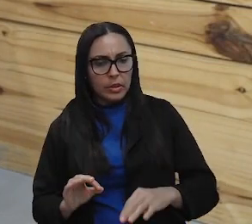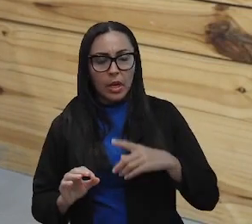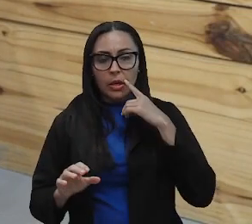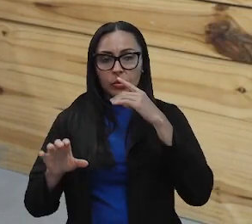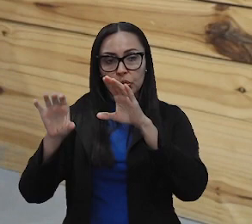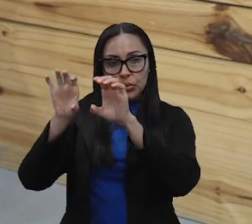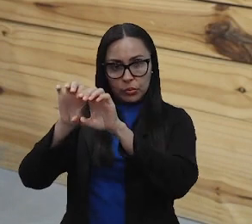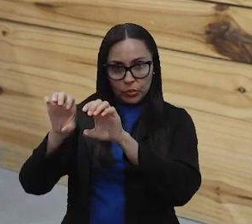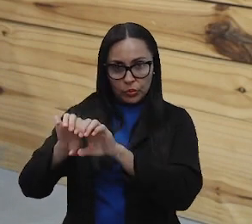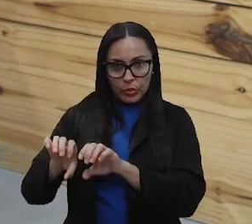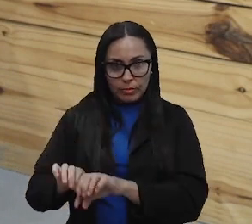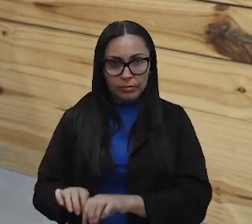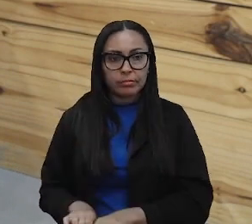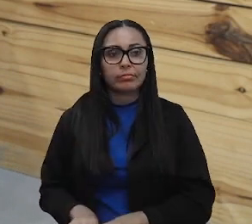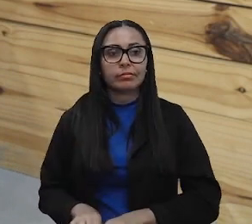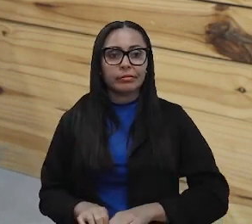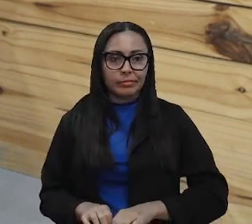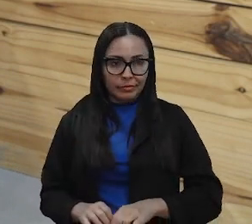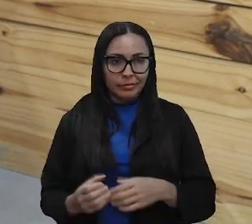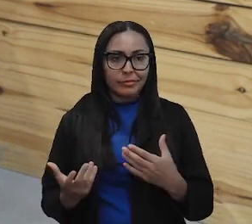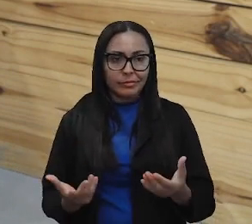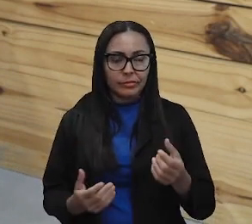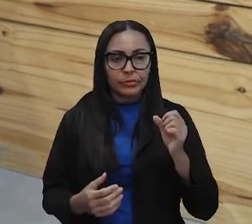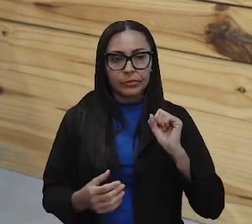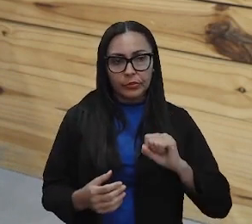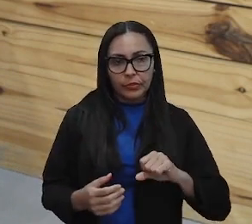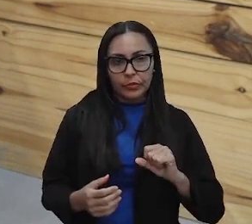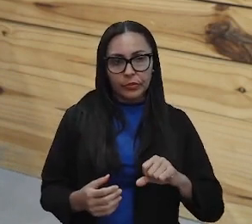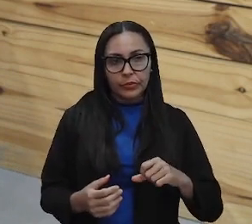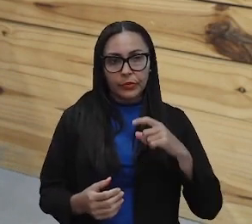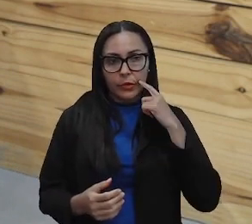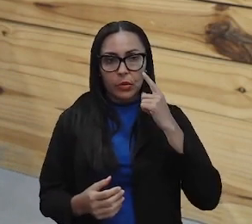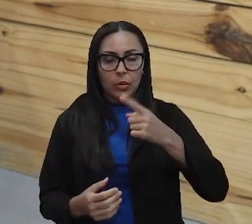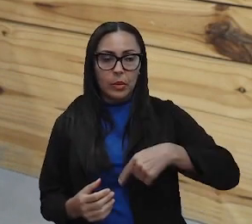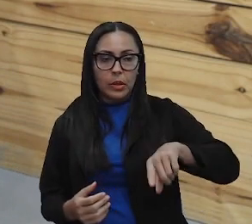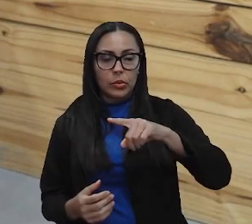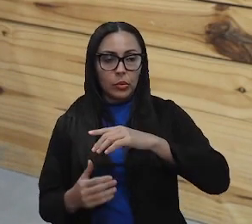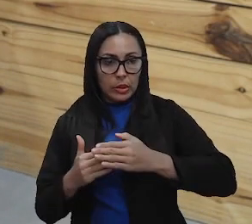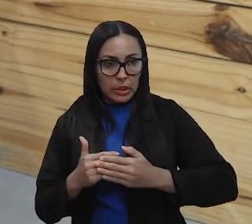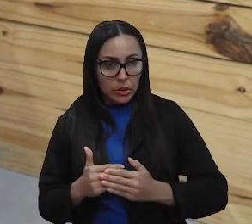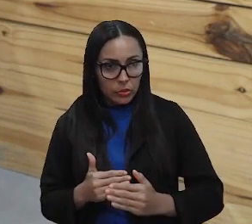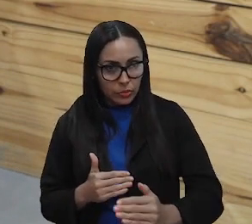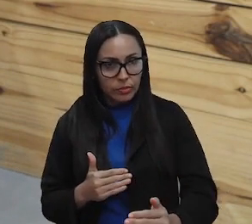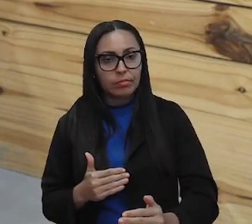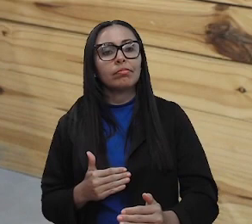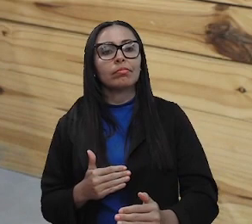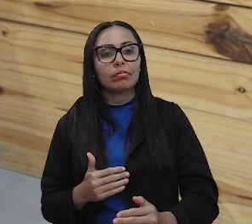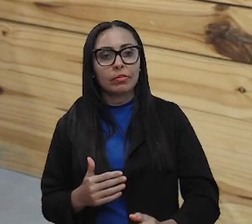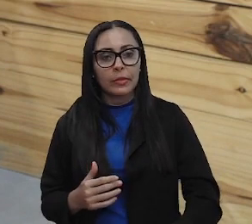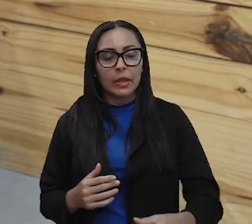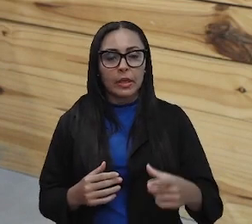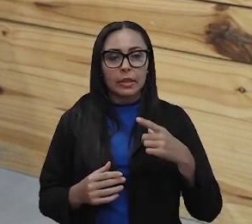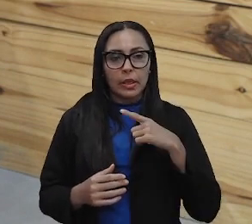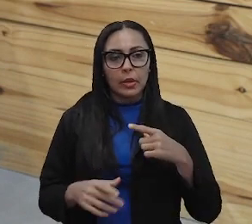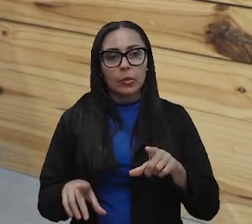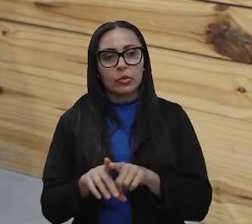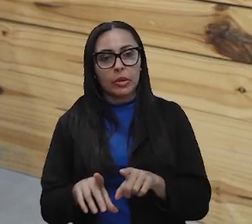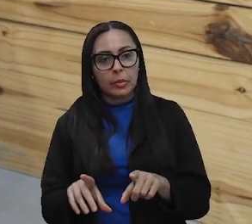musculares, certo. E a gente chama da ginástica no início, que é preparatória. Sim. Temos a ginástica